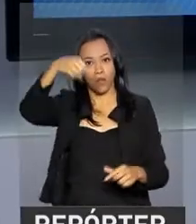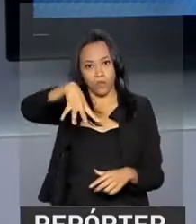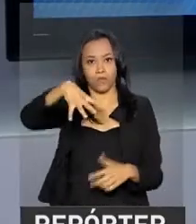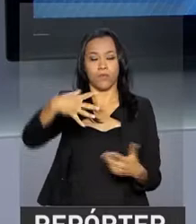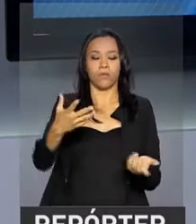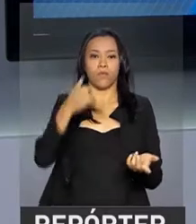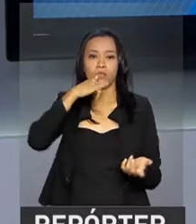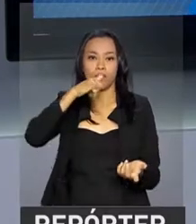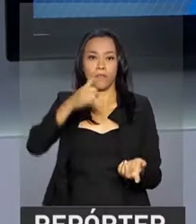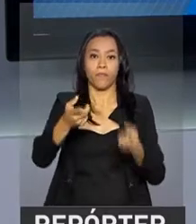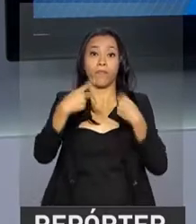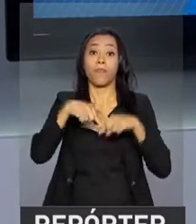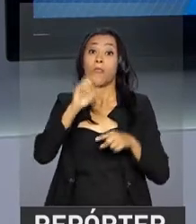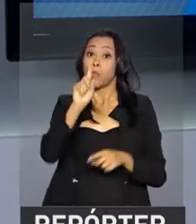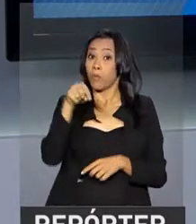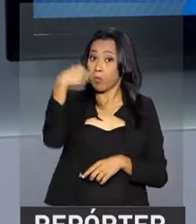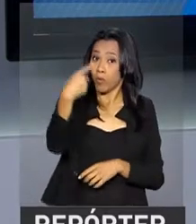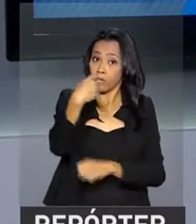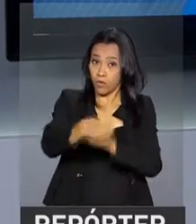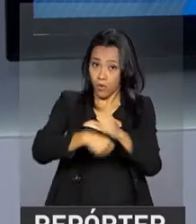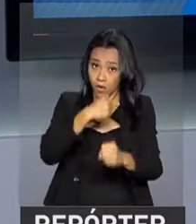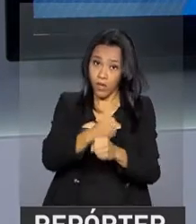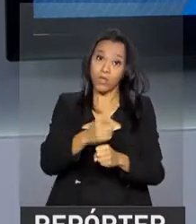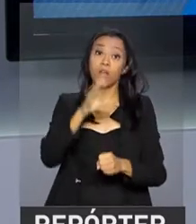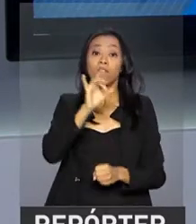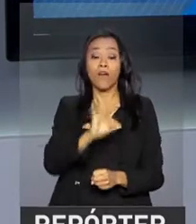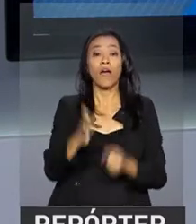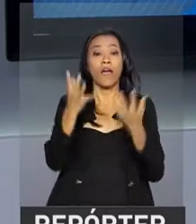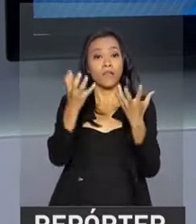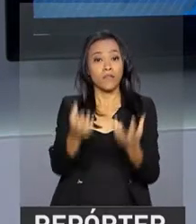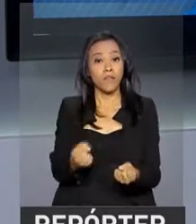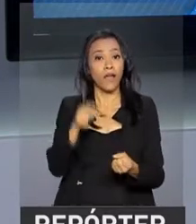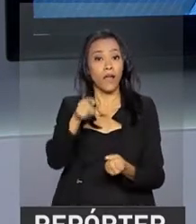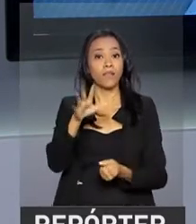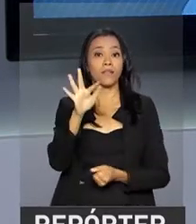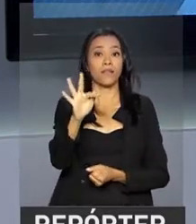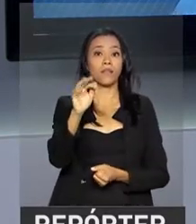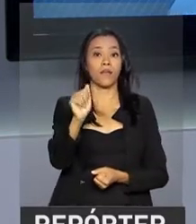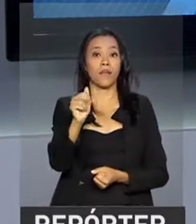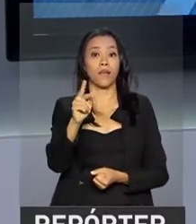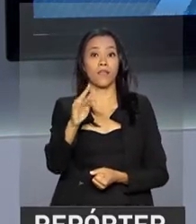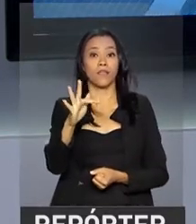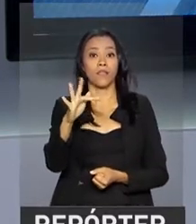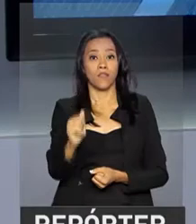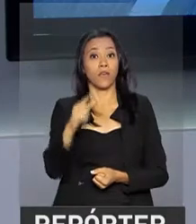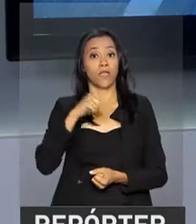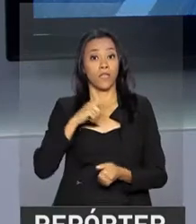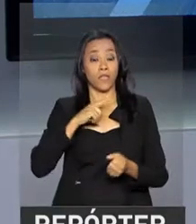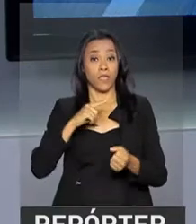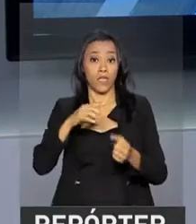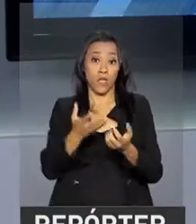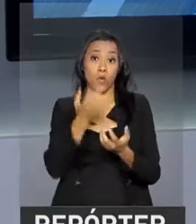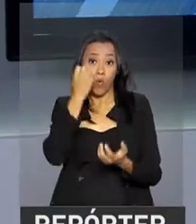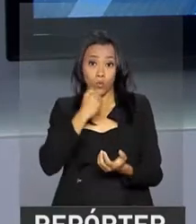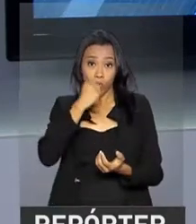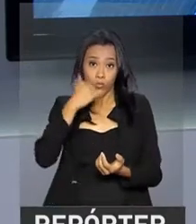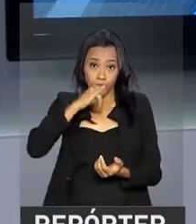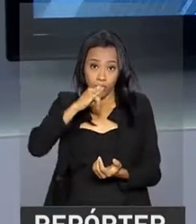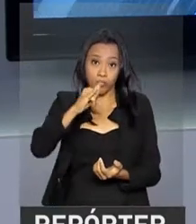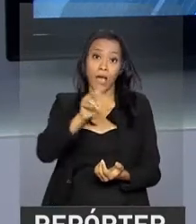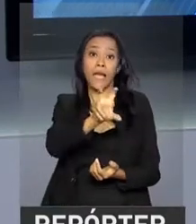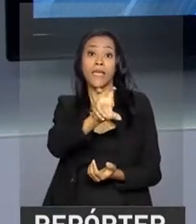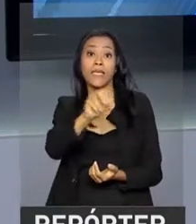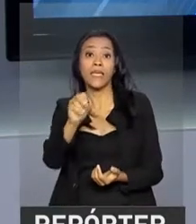ano que vem, vão poder adotar a nova tarifa apenas os consumidores com consumo médio mensal superior a 500